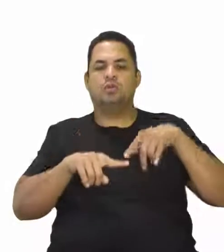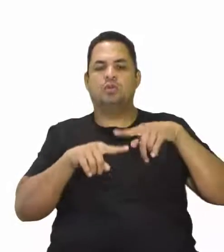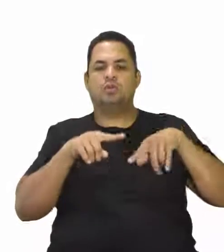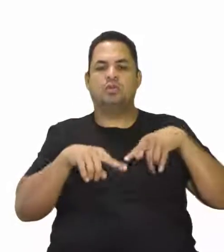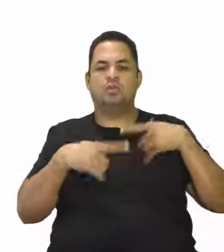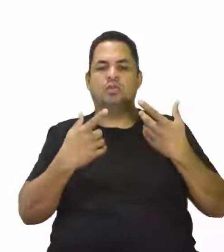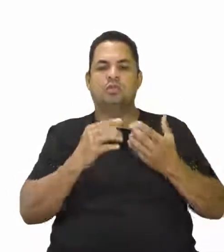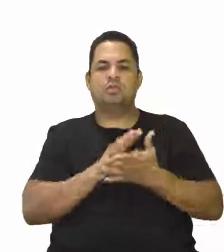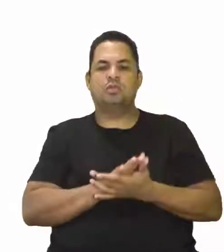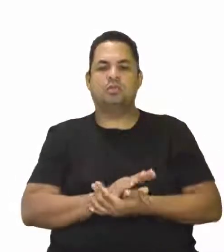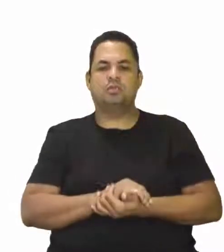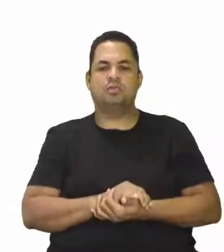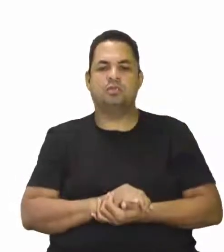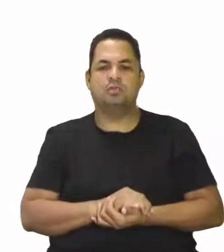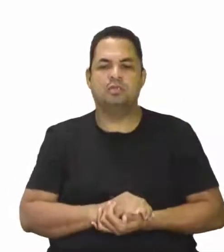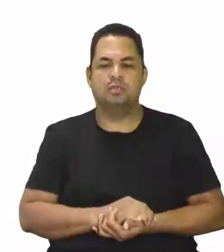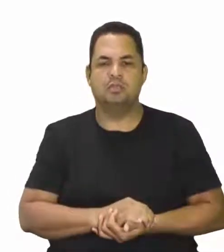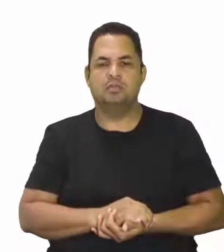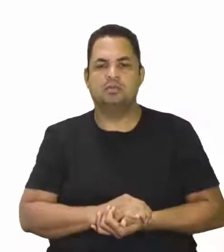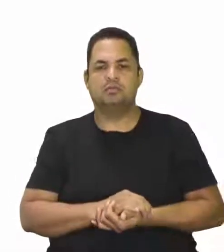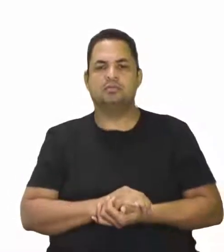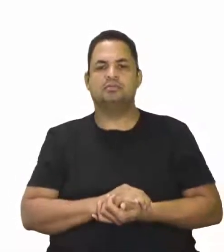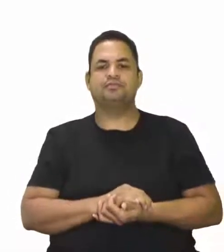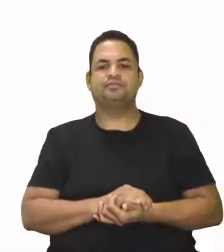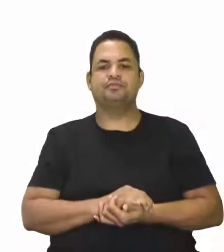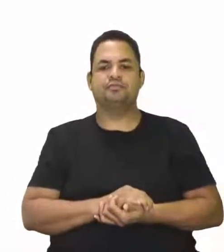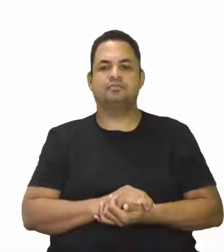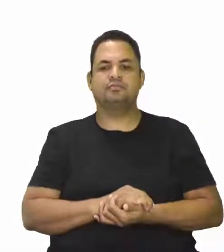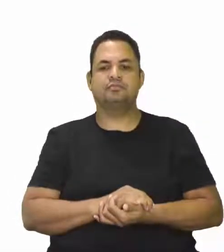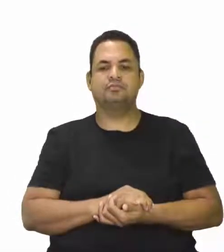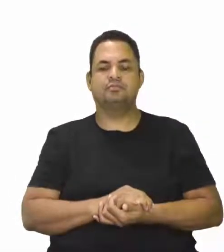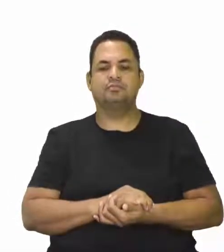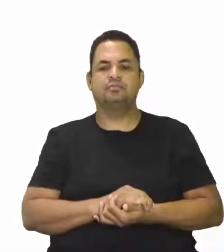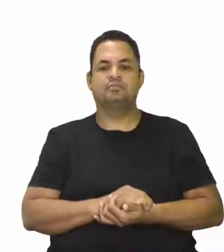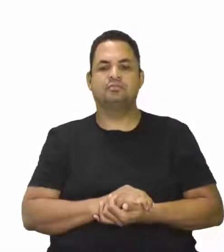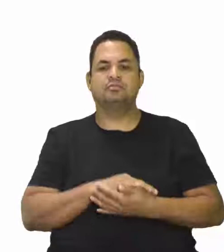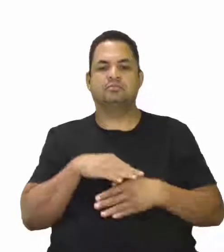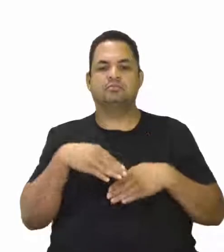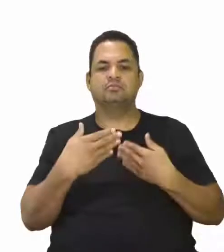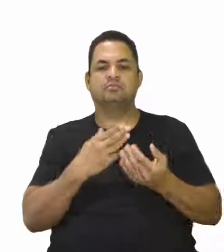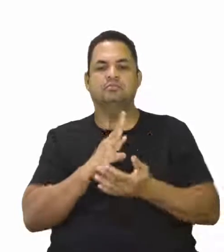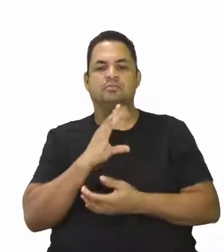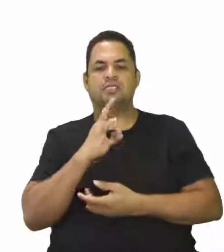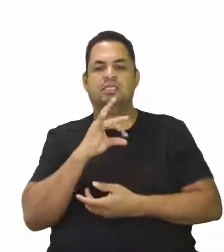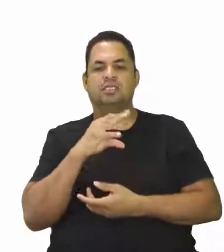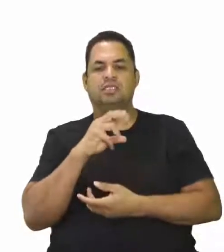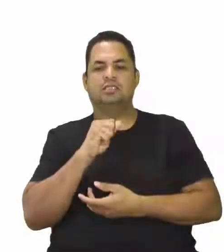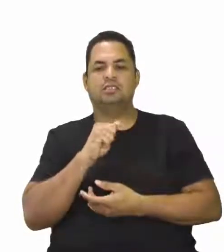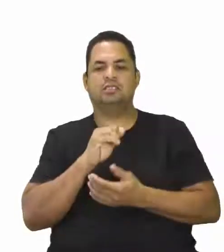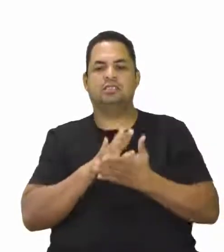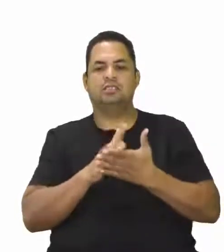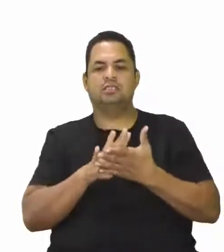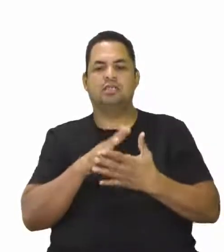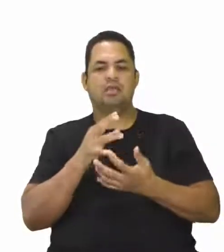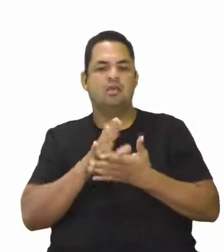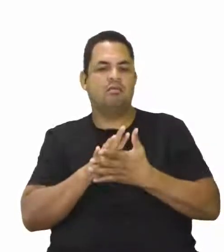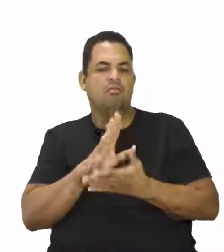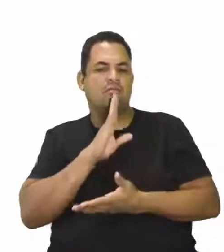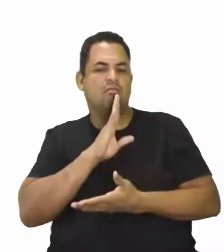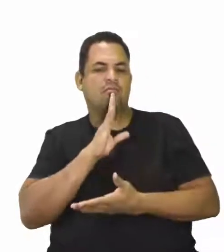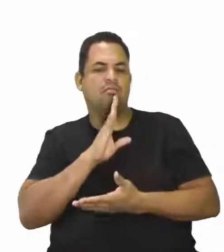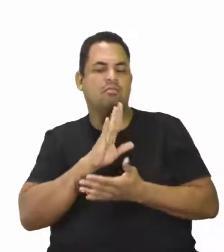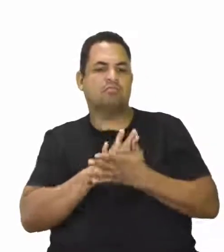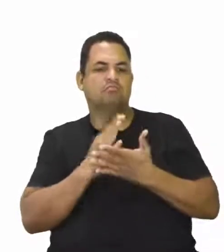chama anagnorice, alguma coisa assim, através do qual a ciganinha é reconhecida no desenlace como a